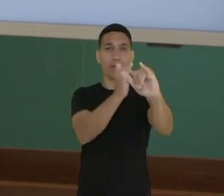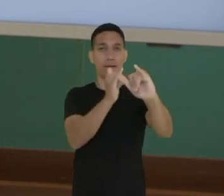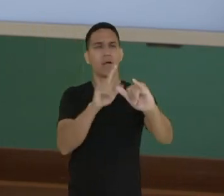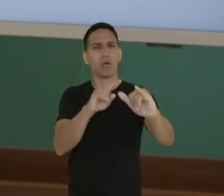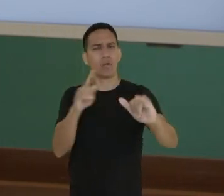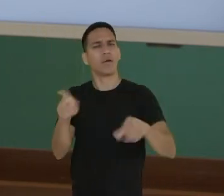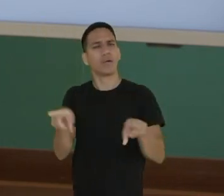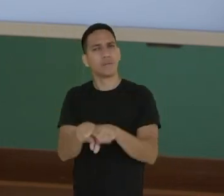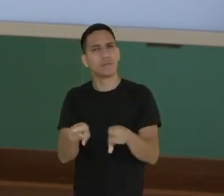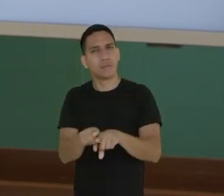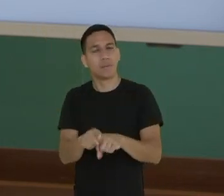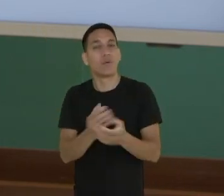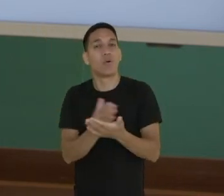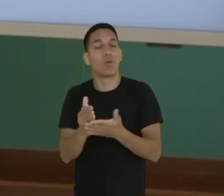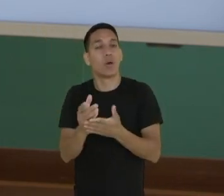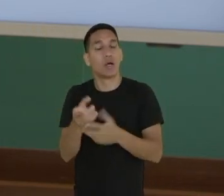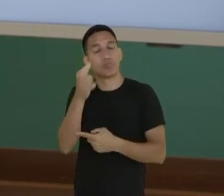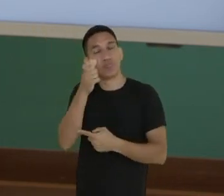bastante